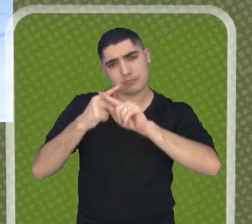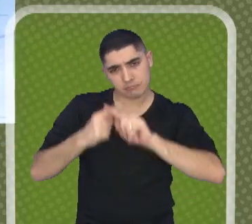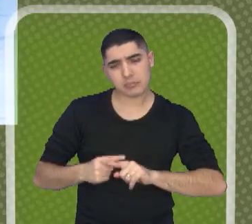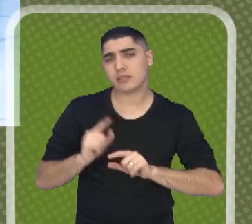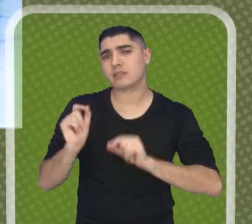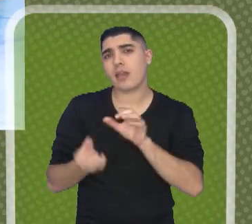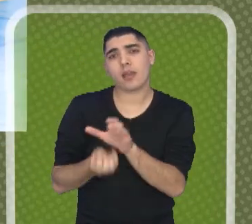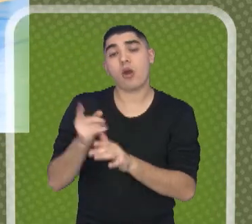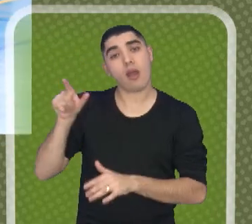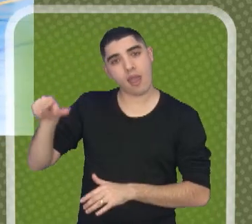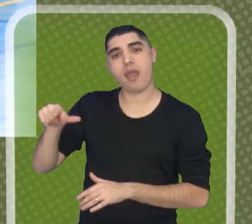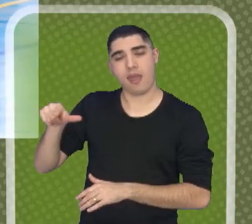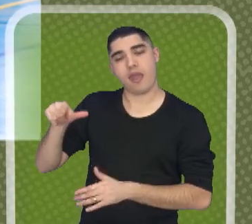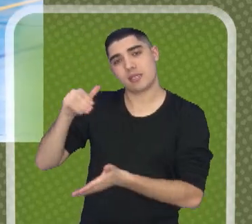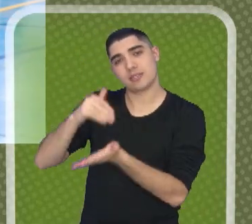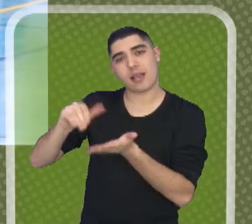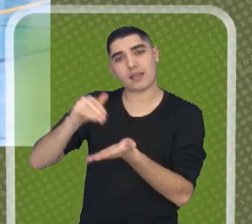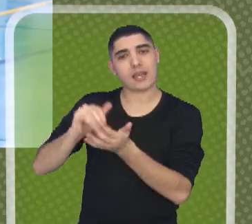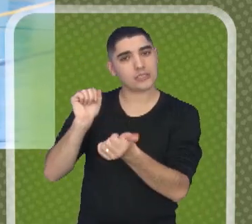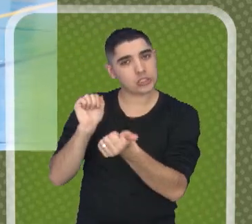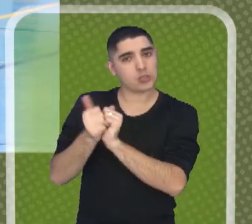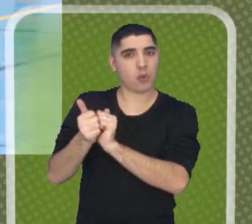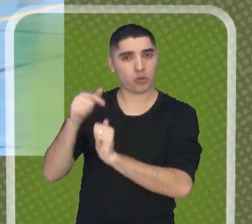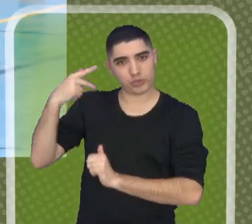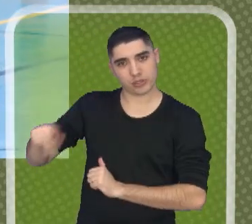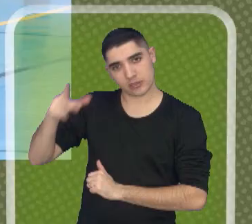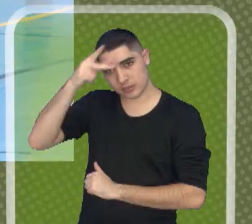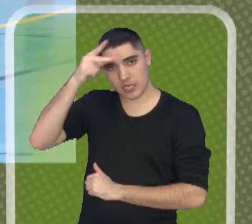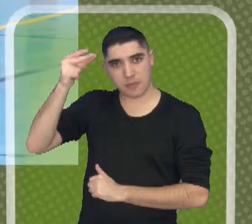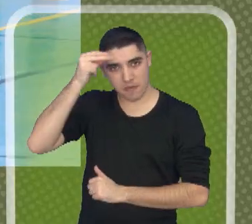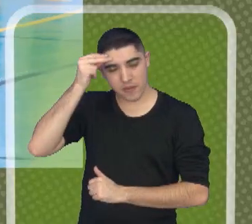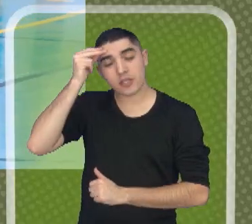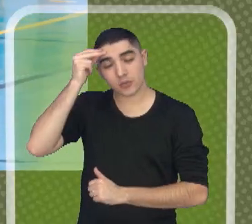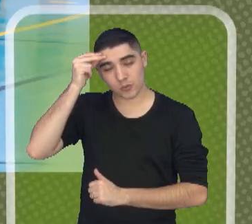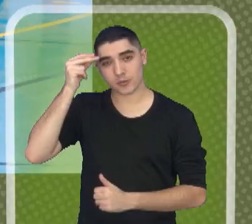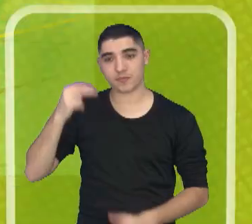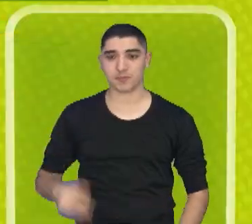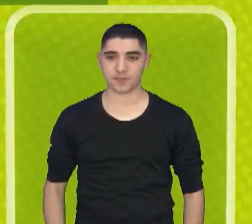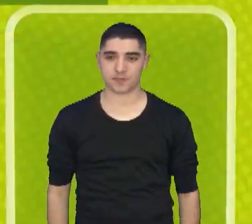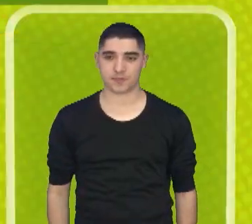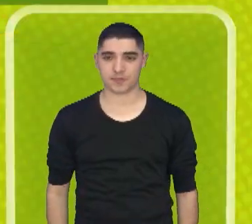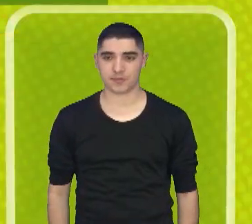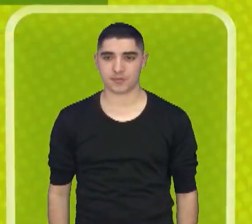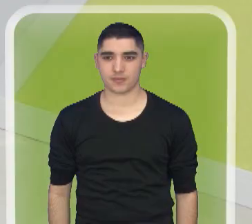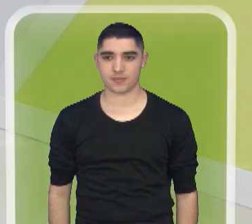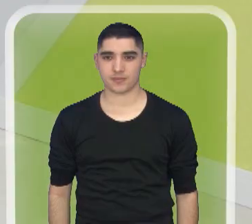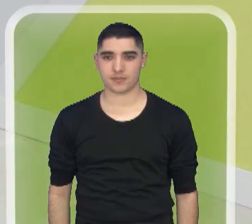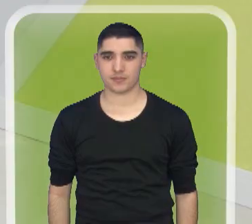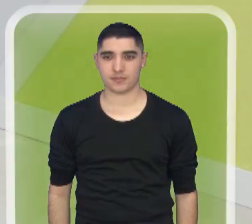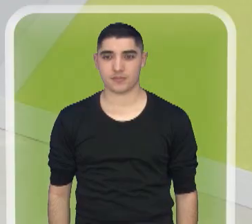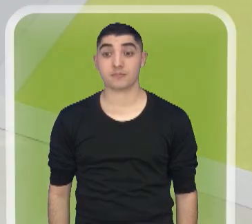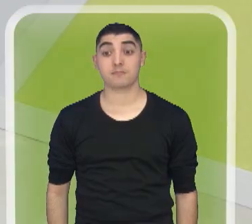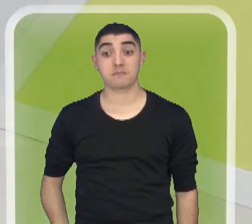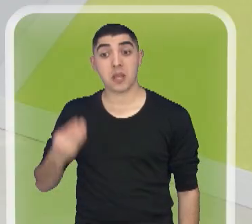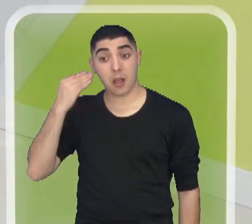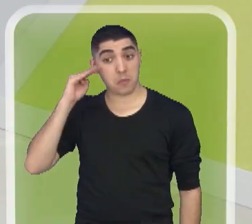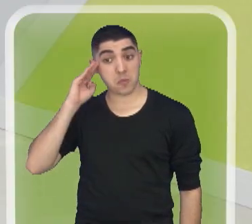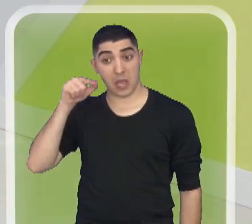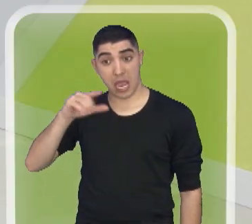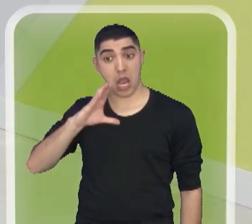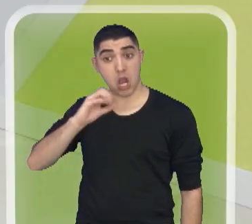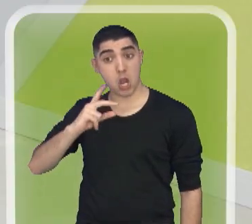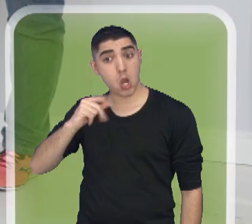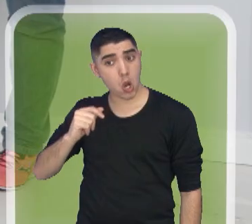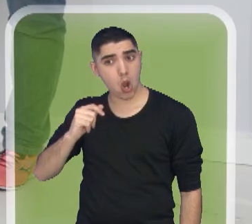Esporte e Qualidade de Vida, por meio da Divisão de Torneios e Competições. Bruno, essas Copas Populares